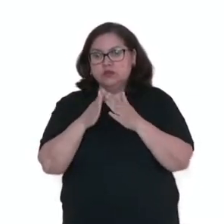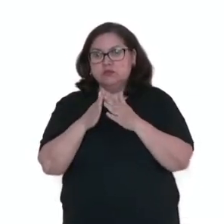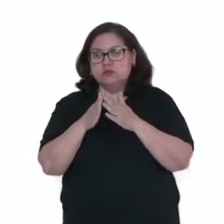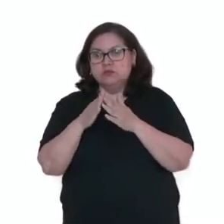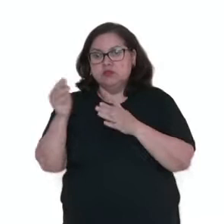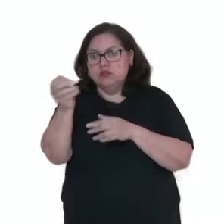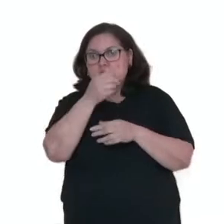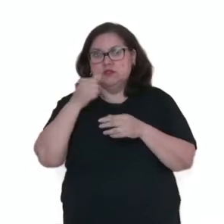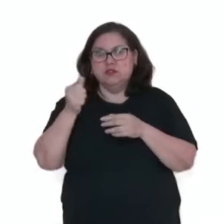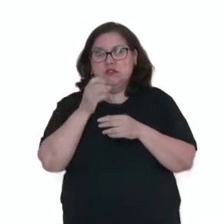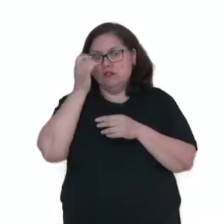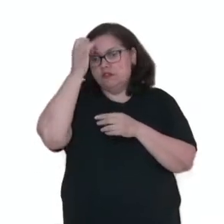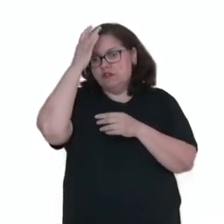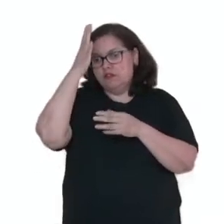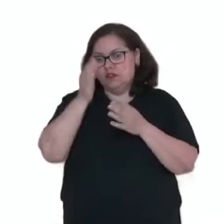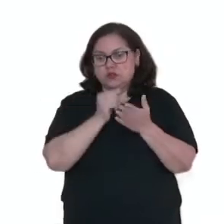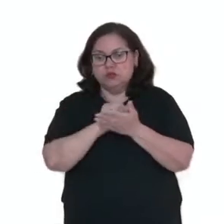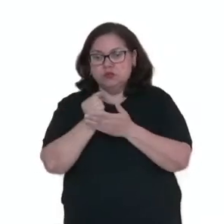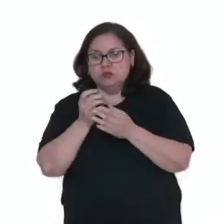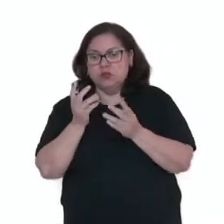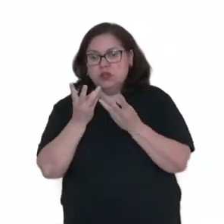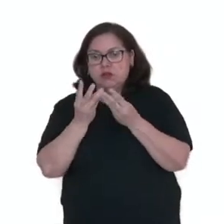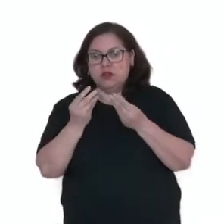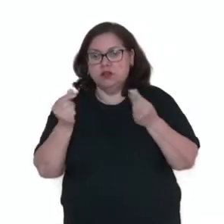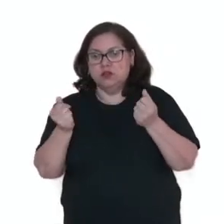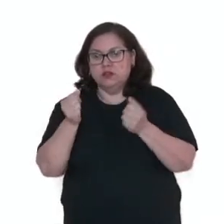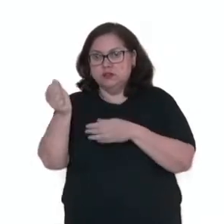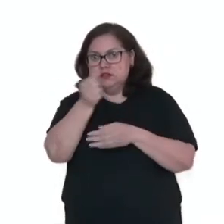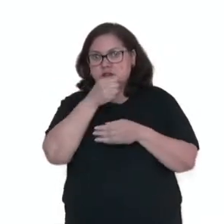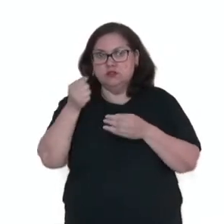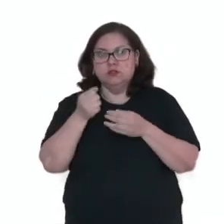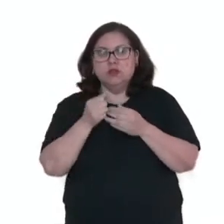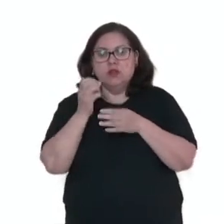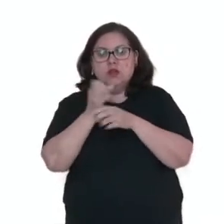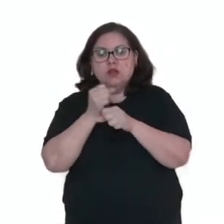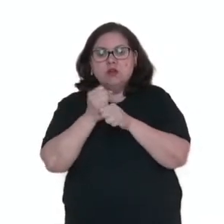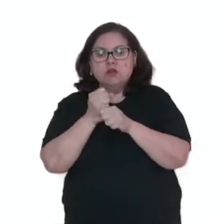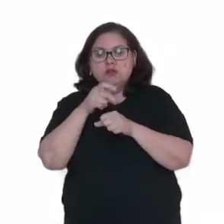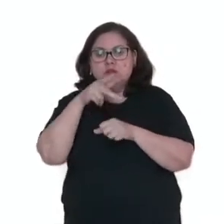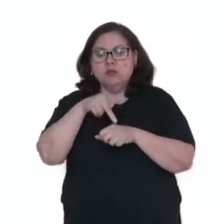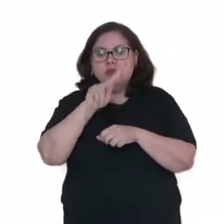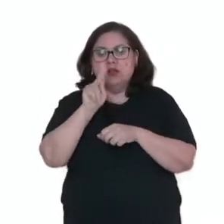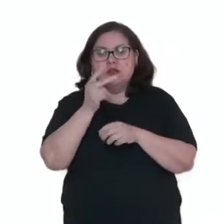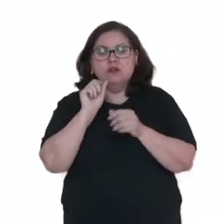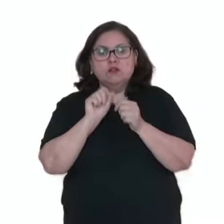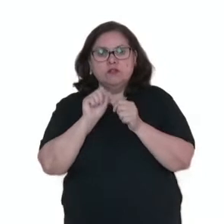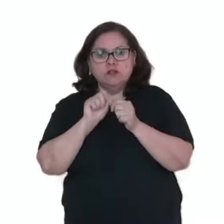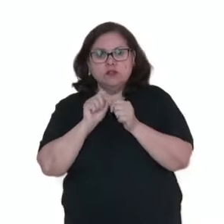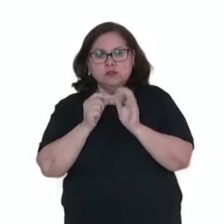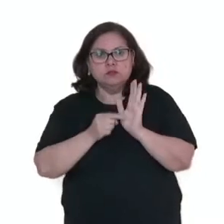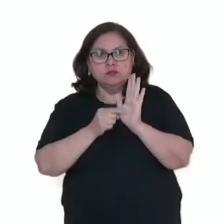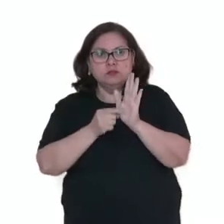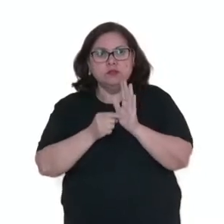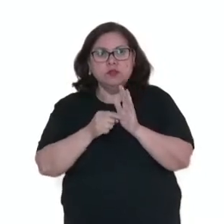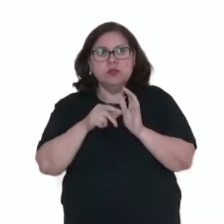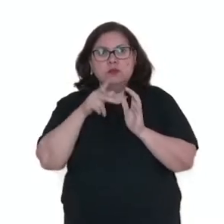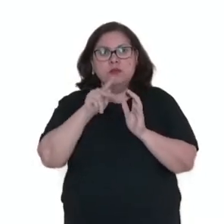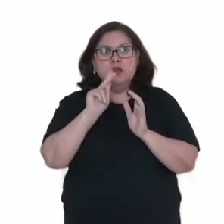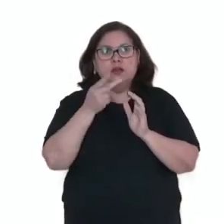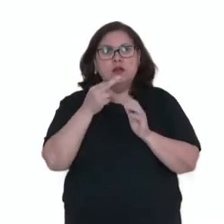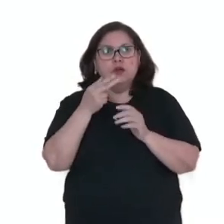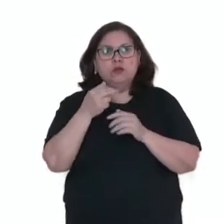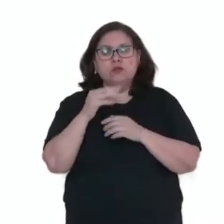Tá? Facilitar os trabalhos no controle de qualidade de cerveja. O cálculo do pH pode ser feito por meio de expressões.